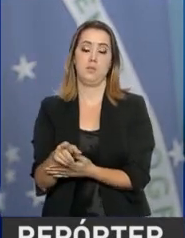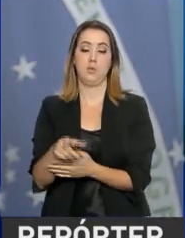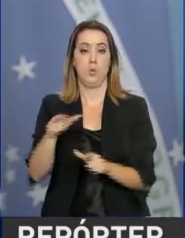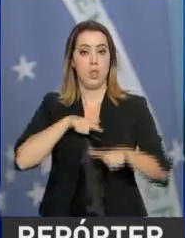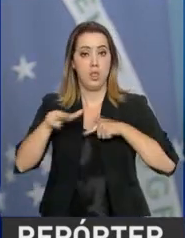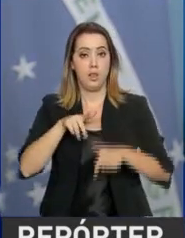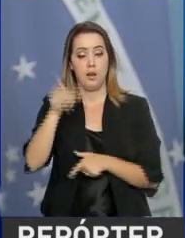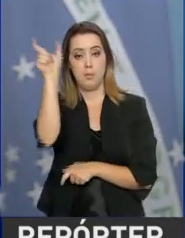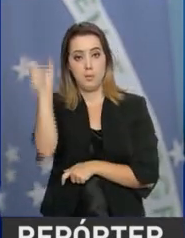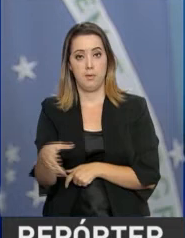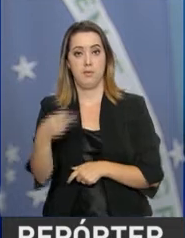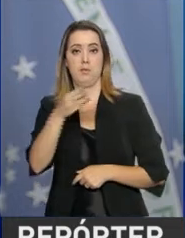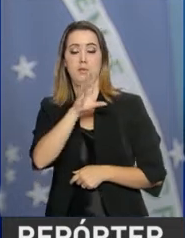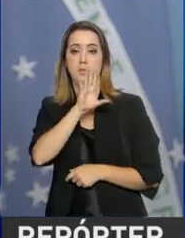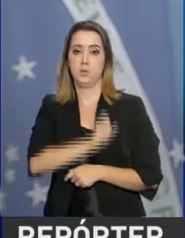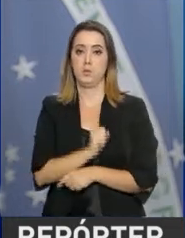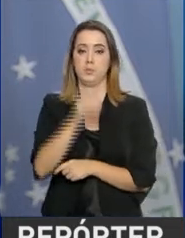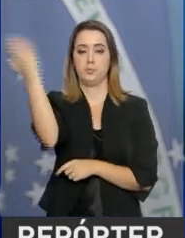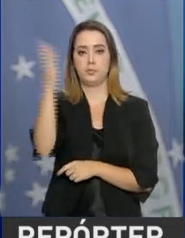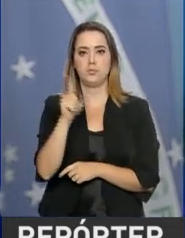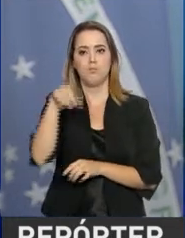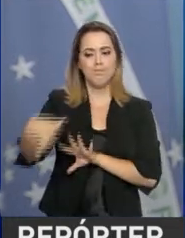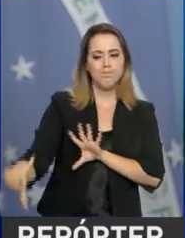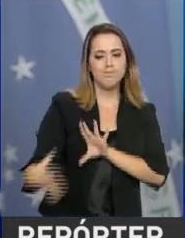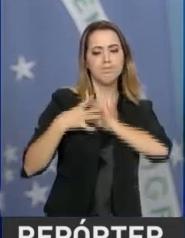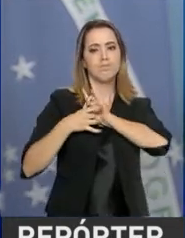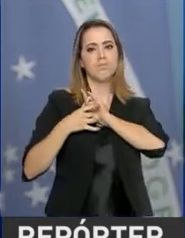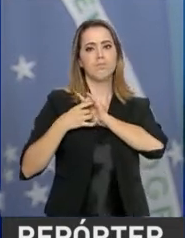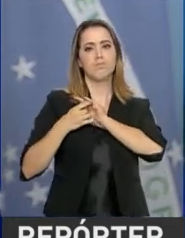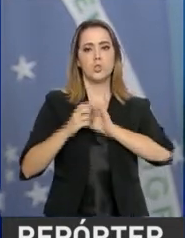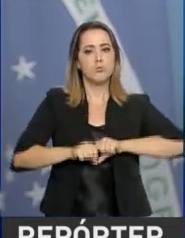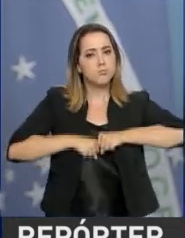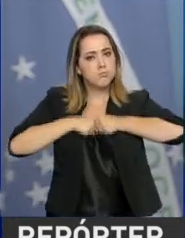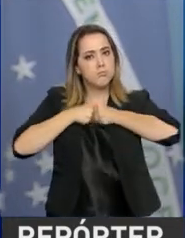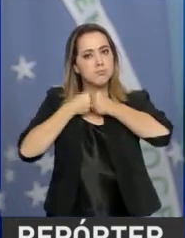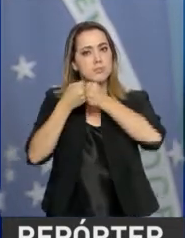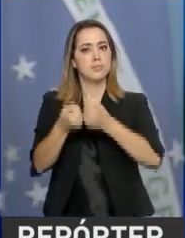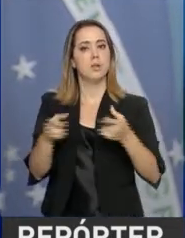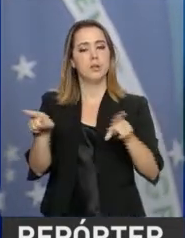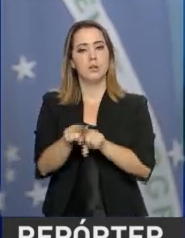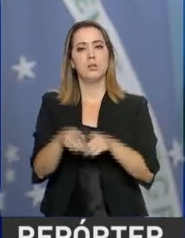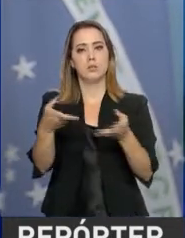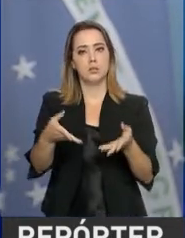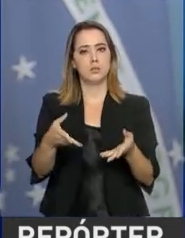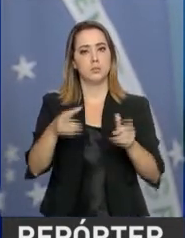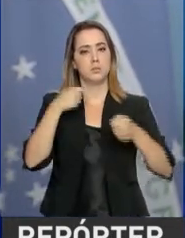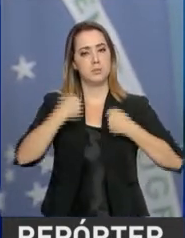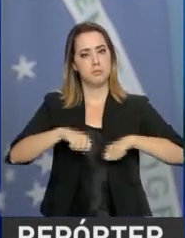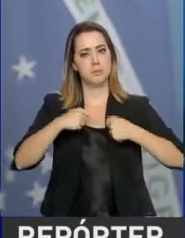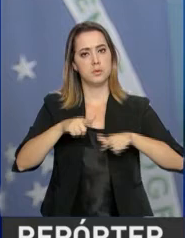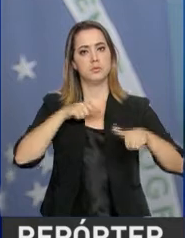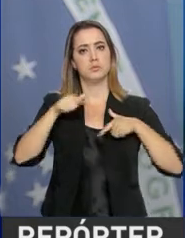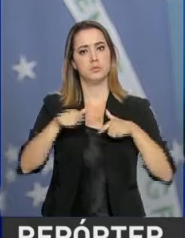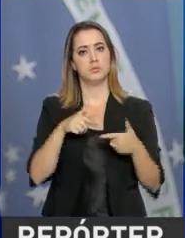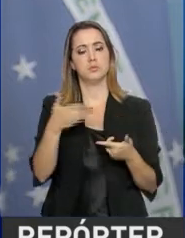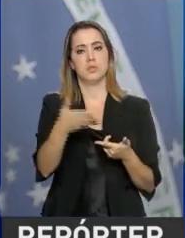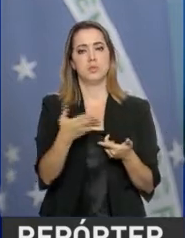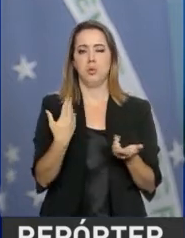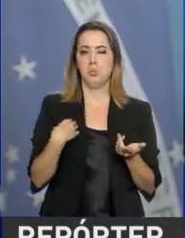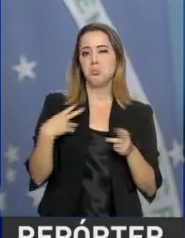é exata e precisamente unir esforços e tomar essas atitudes que eu estou